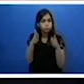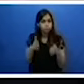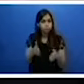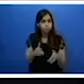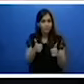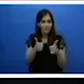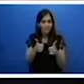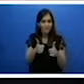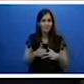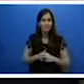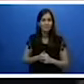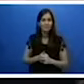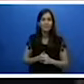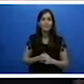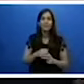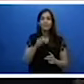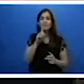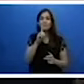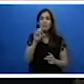para resolver.